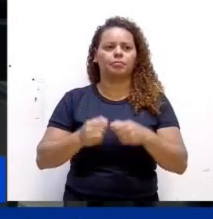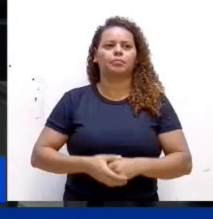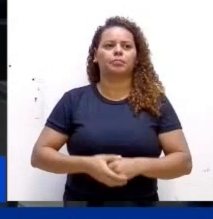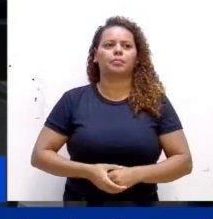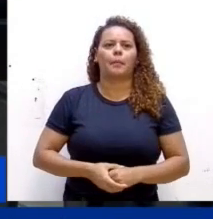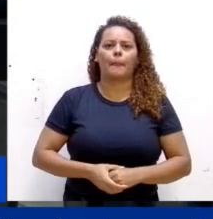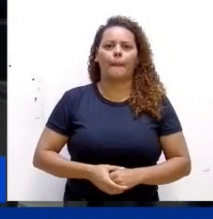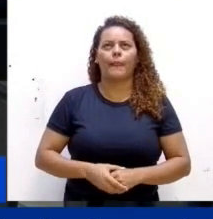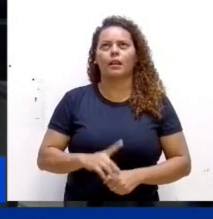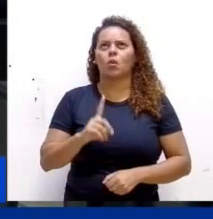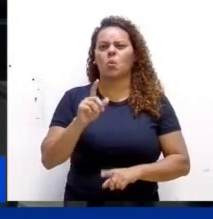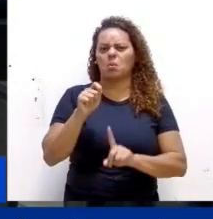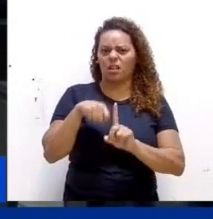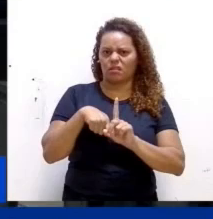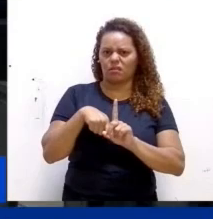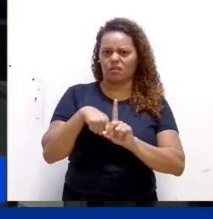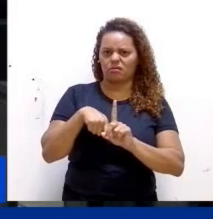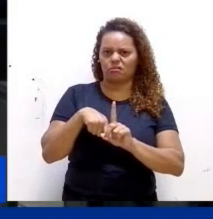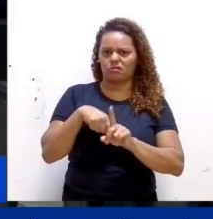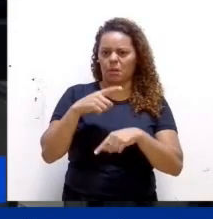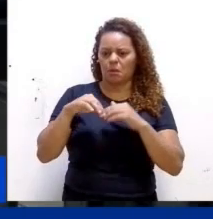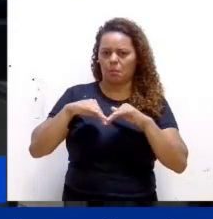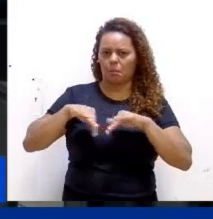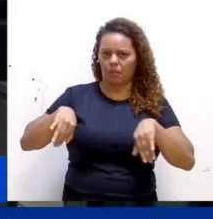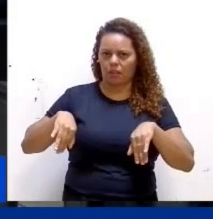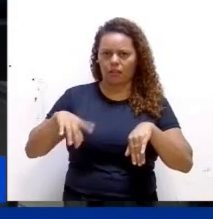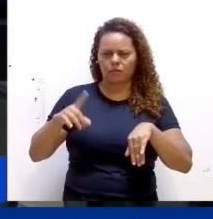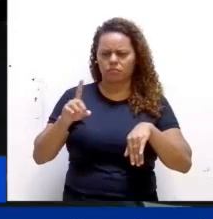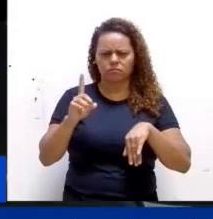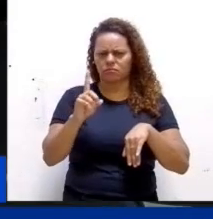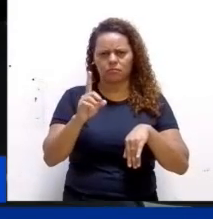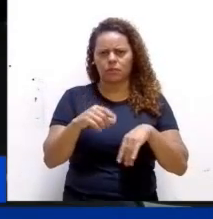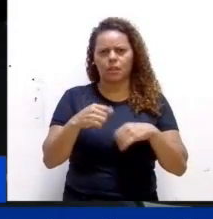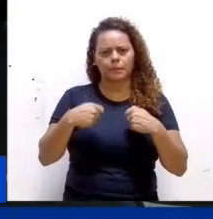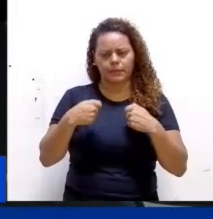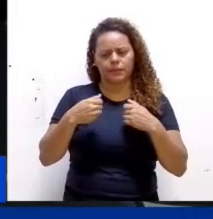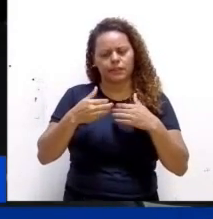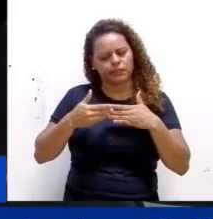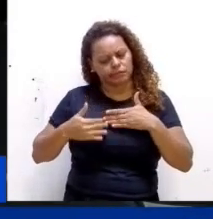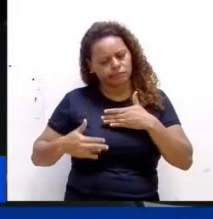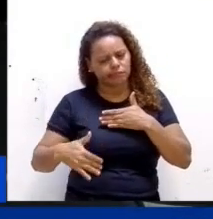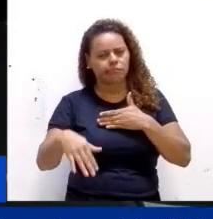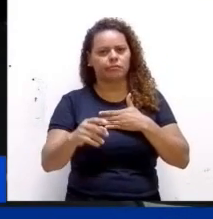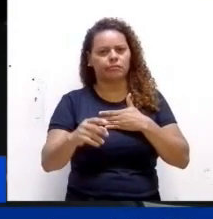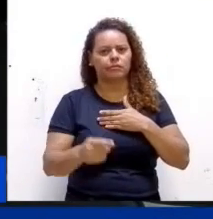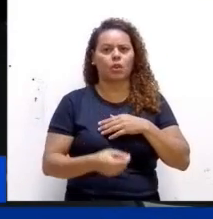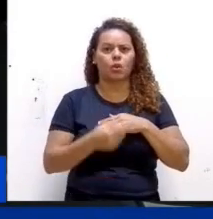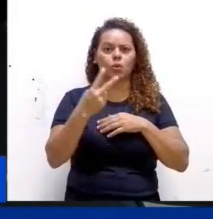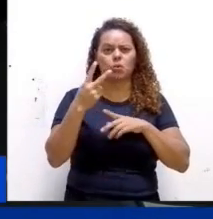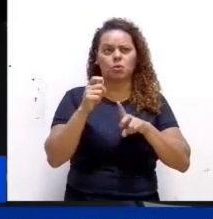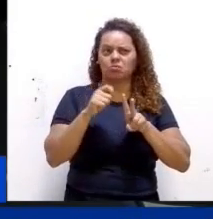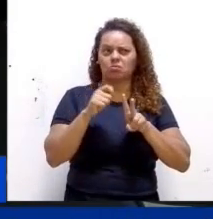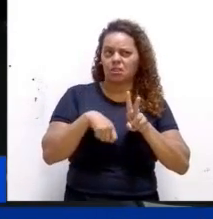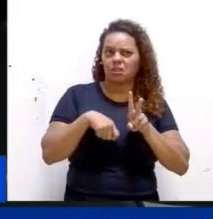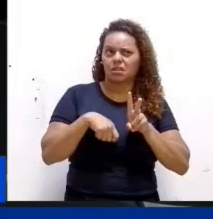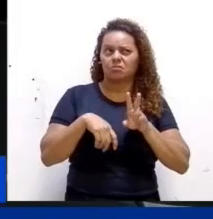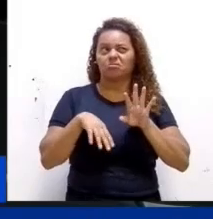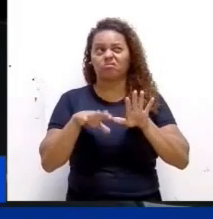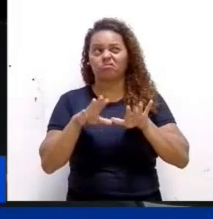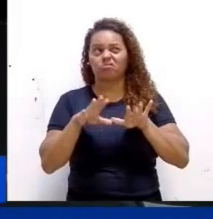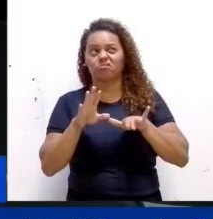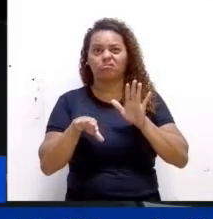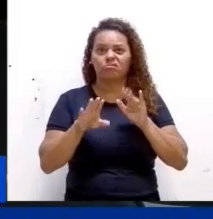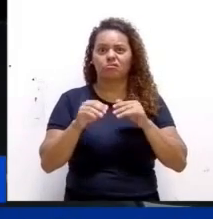Um mês nem sempre é suficiente para demonstrar. 2 meses vai depender